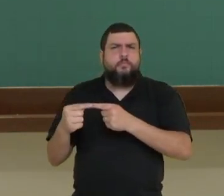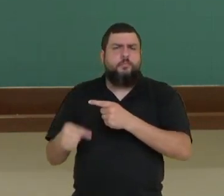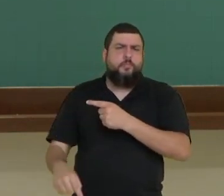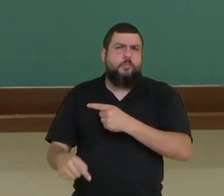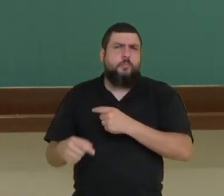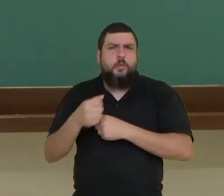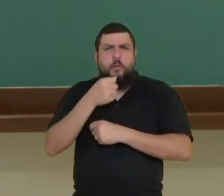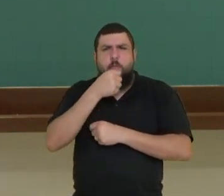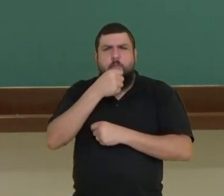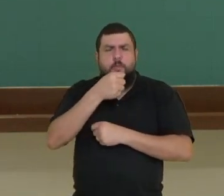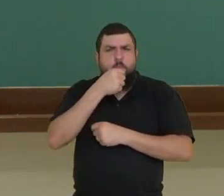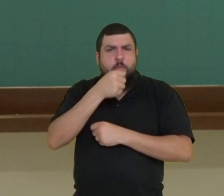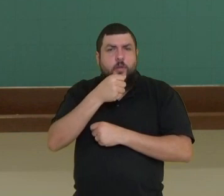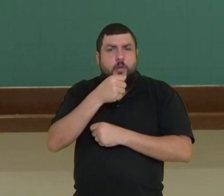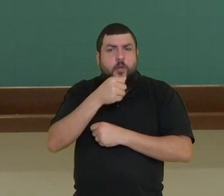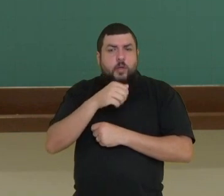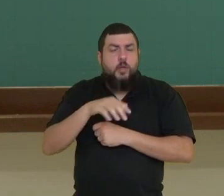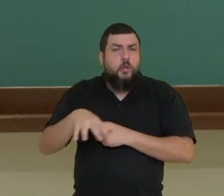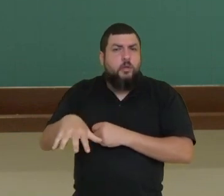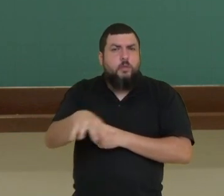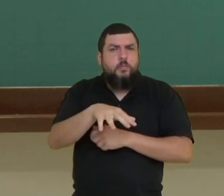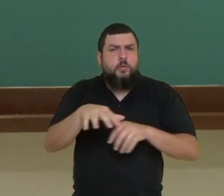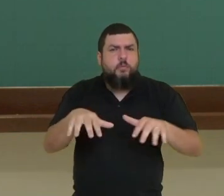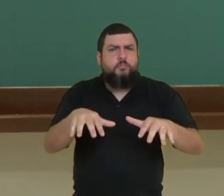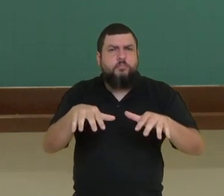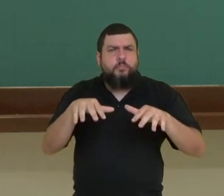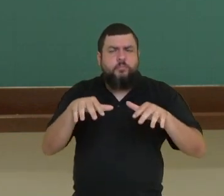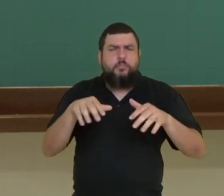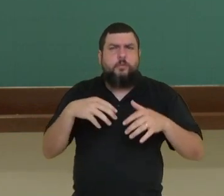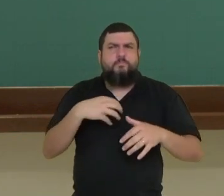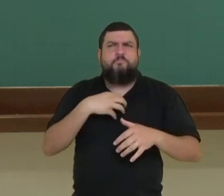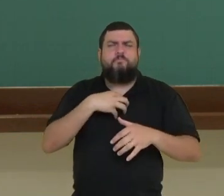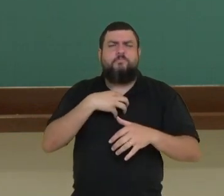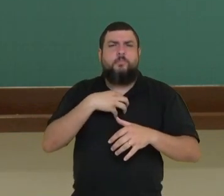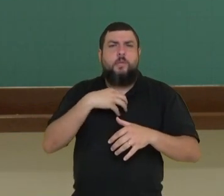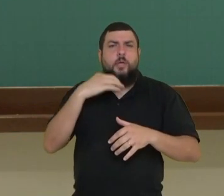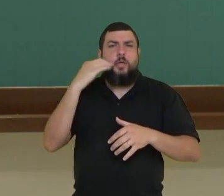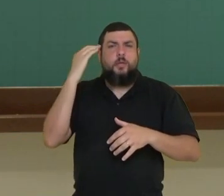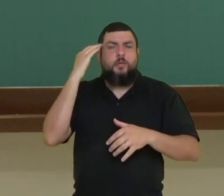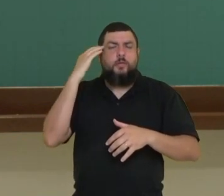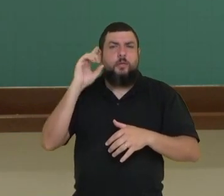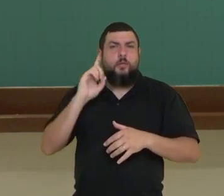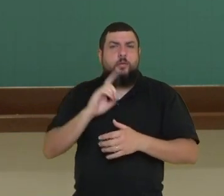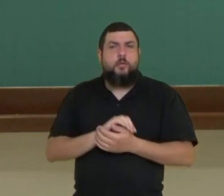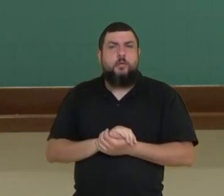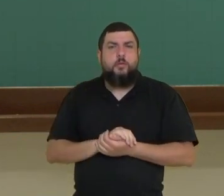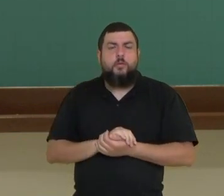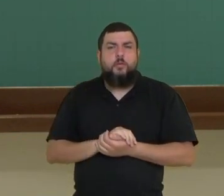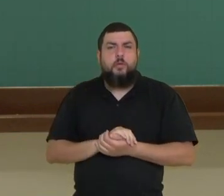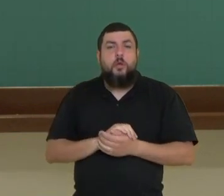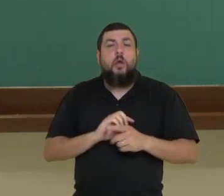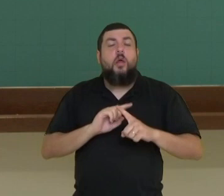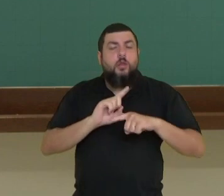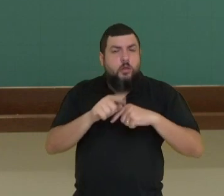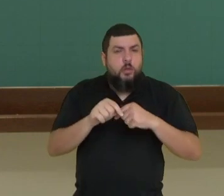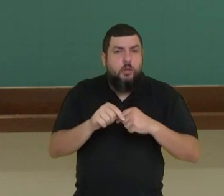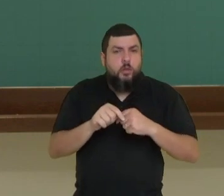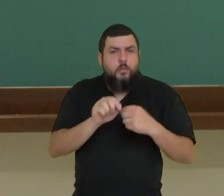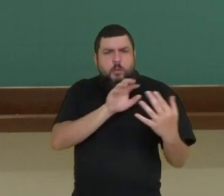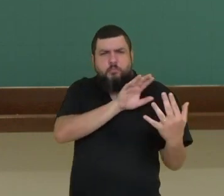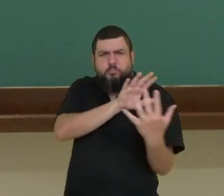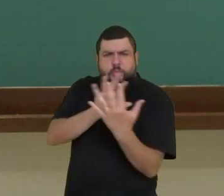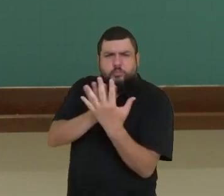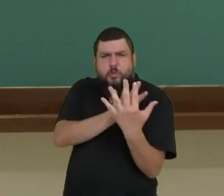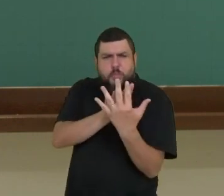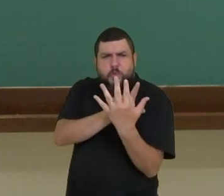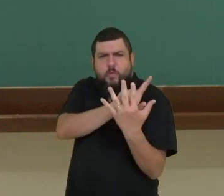Os ouvintes pouco entenderam. Ao passo que quando ele mostra é para dividir no meio, ir para